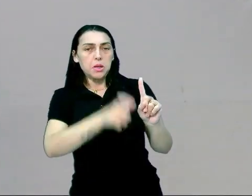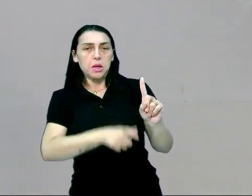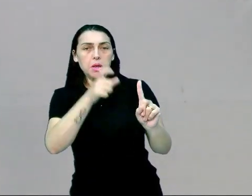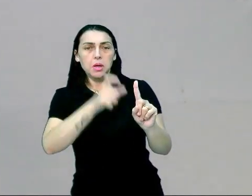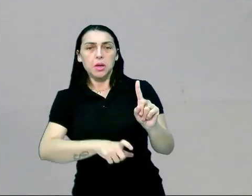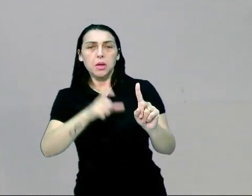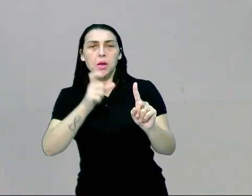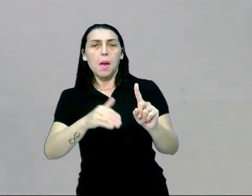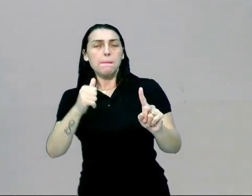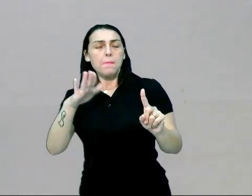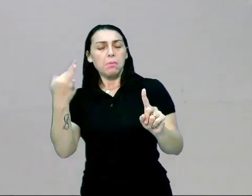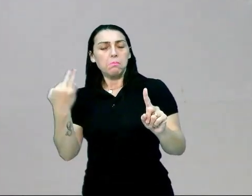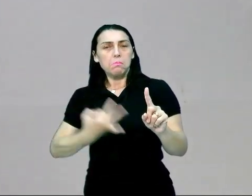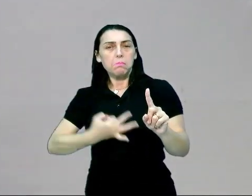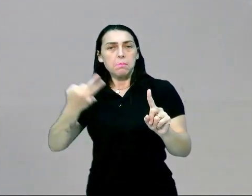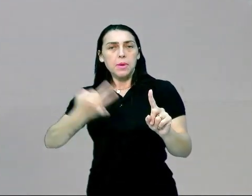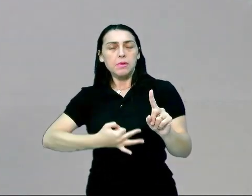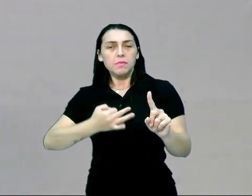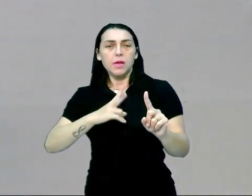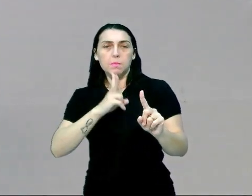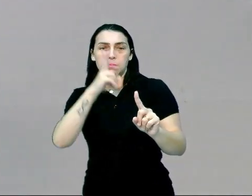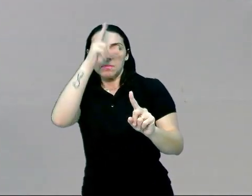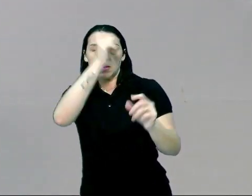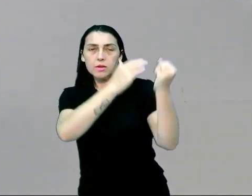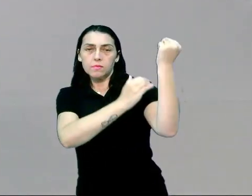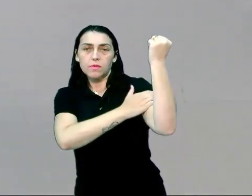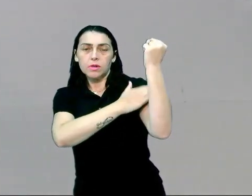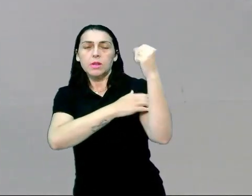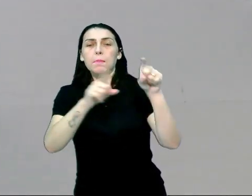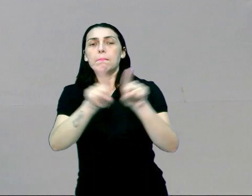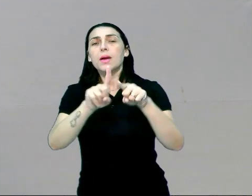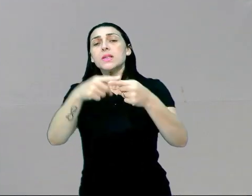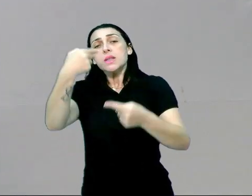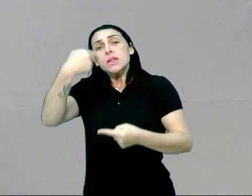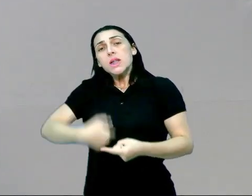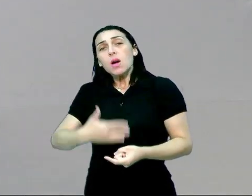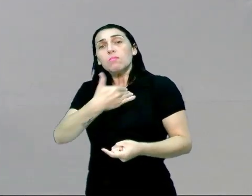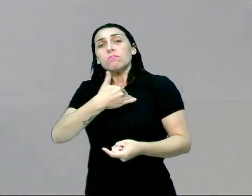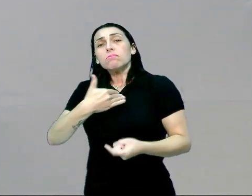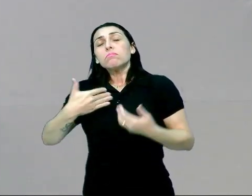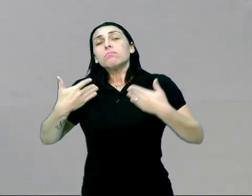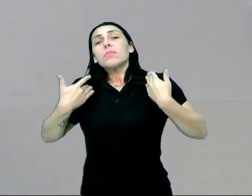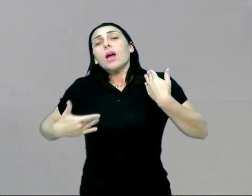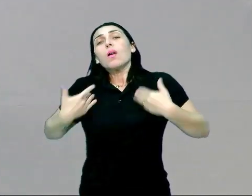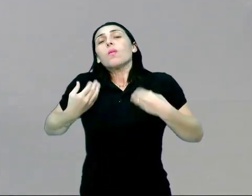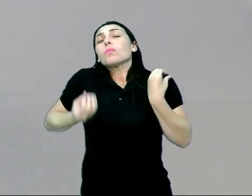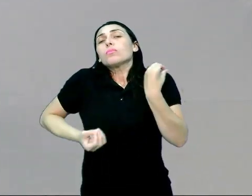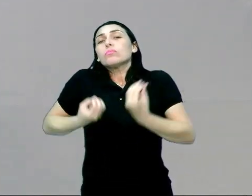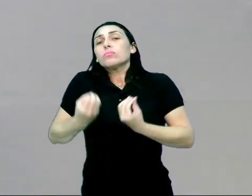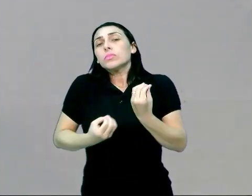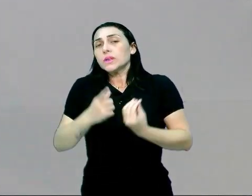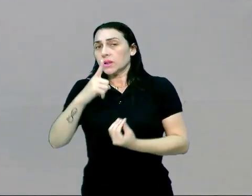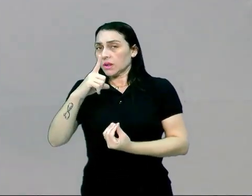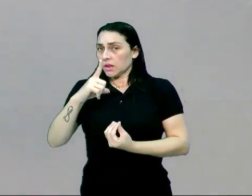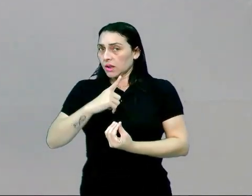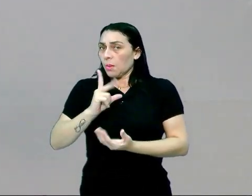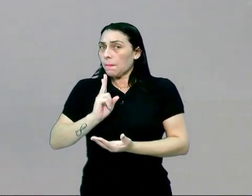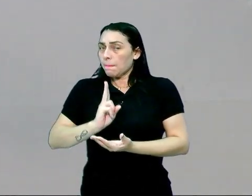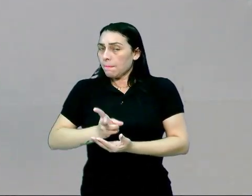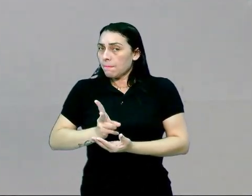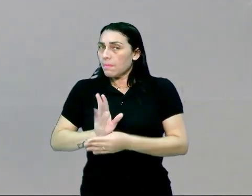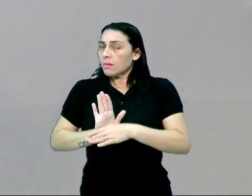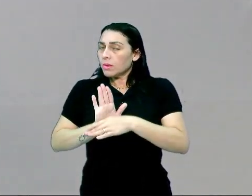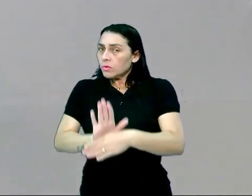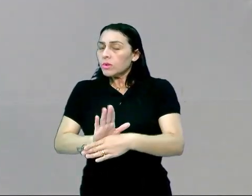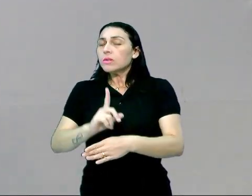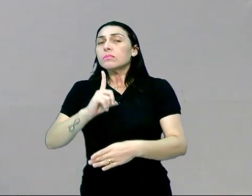skins mais tops, os mais fortes, mas como é que fisicamente eu estou? Será que eu tenho esse mesmo investimento